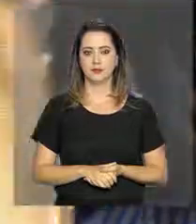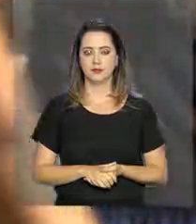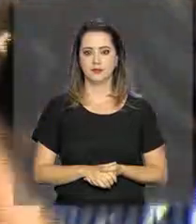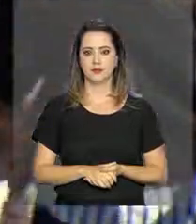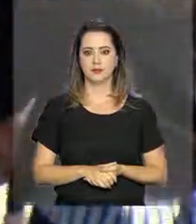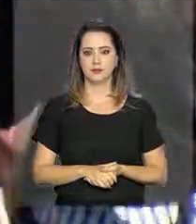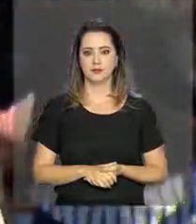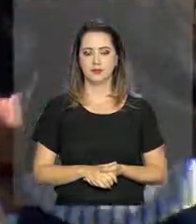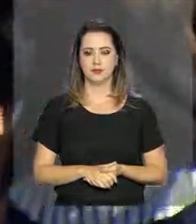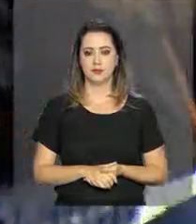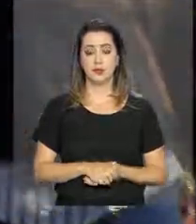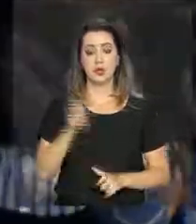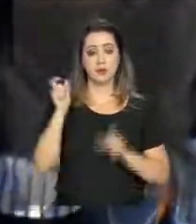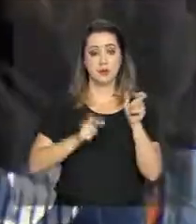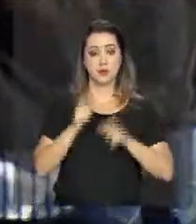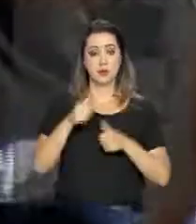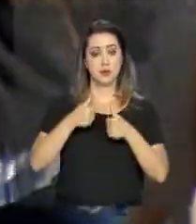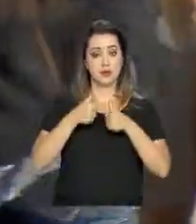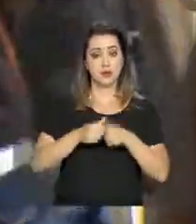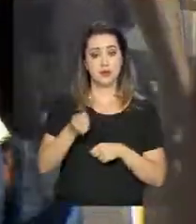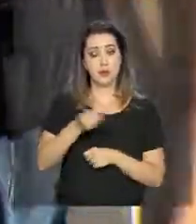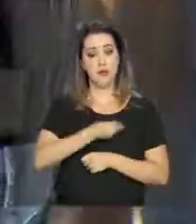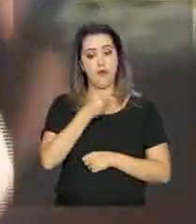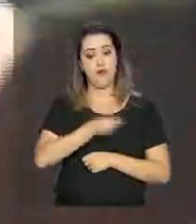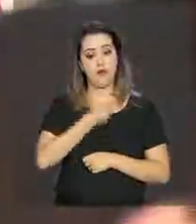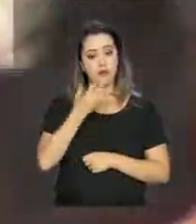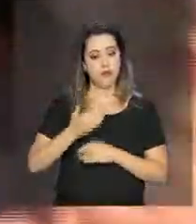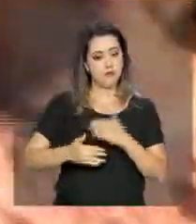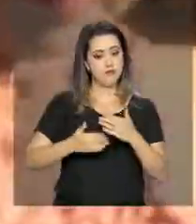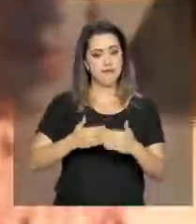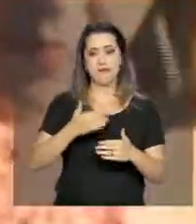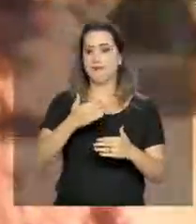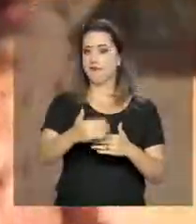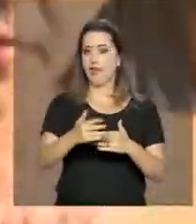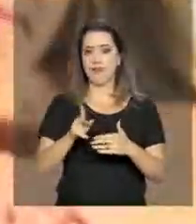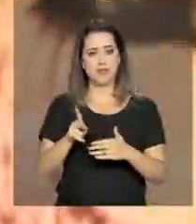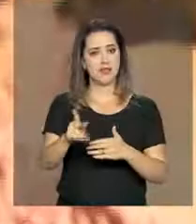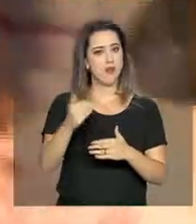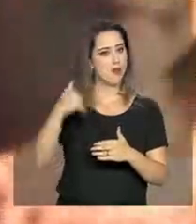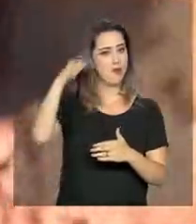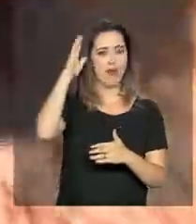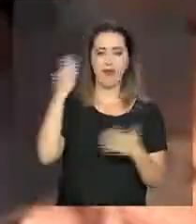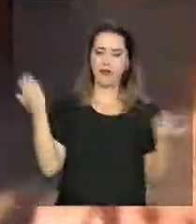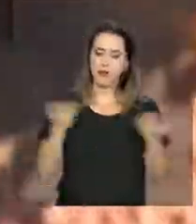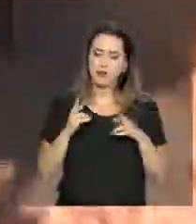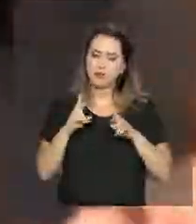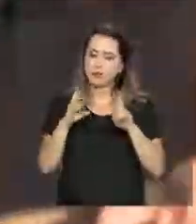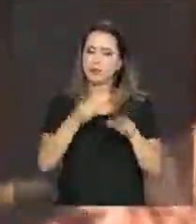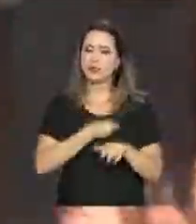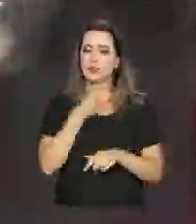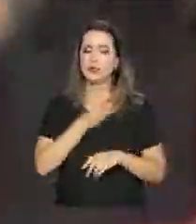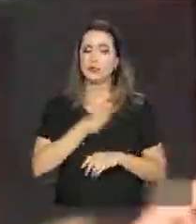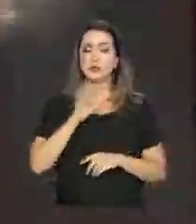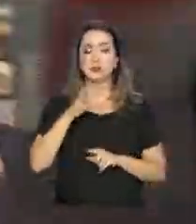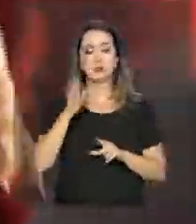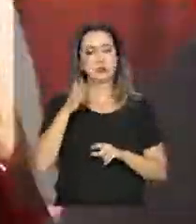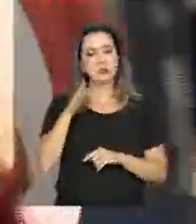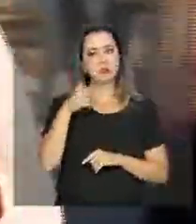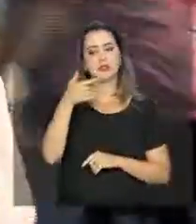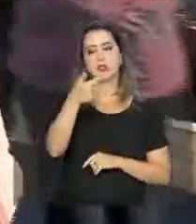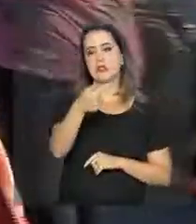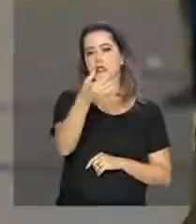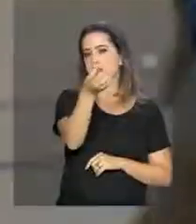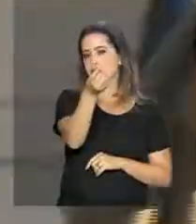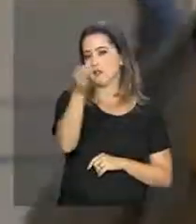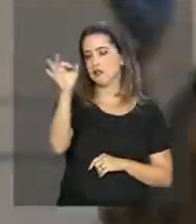os brasileiros estão vivendo mais hoje a expectativa de vida ao nascer é de pouco mais de 76